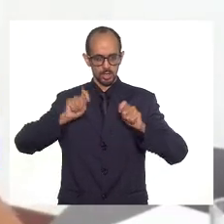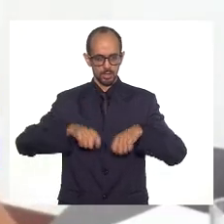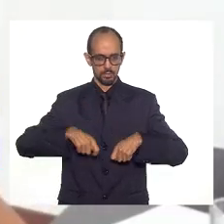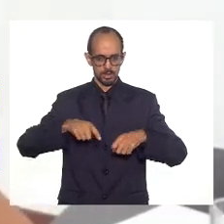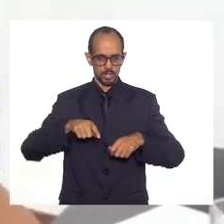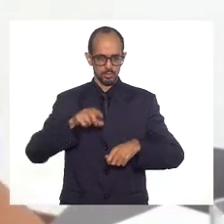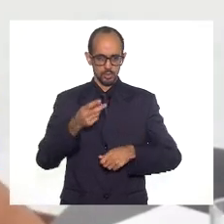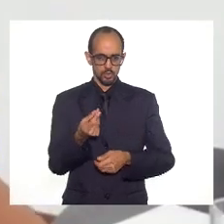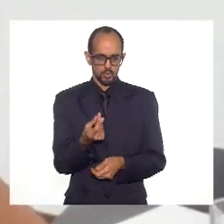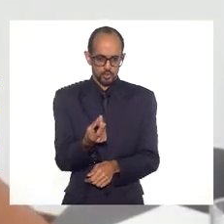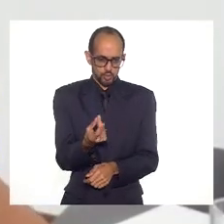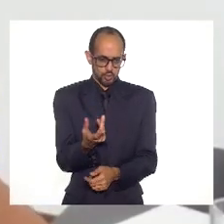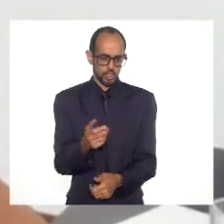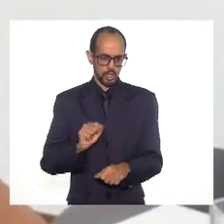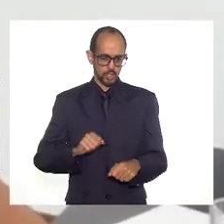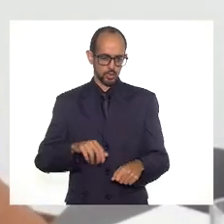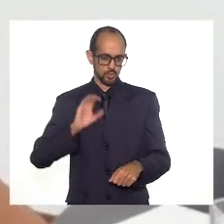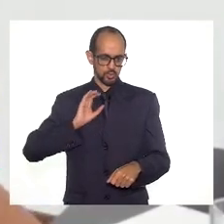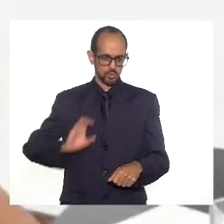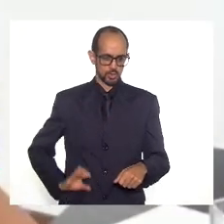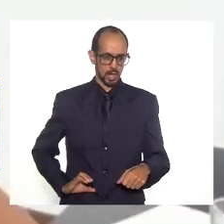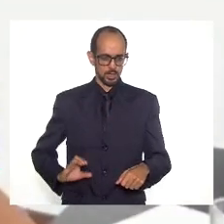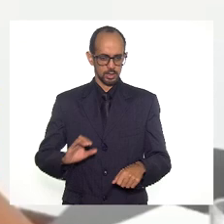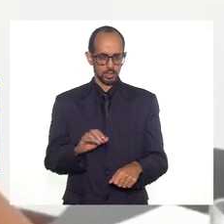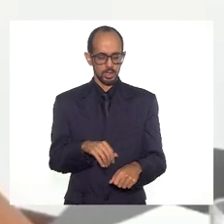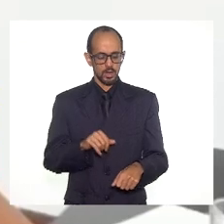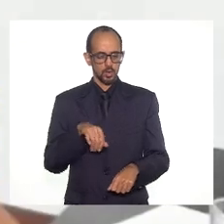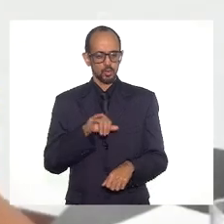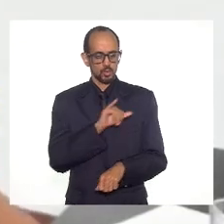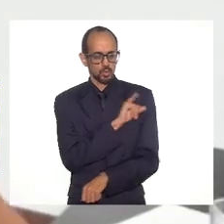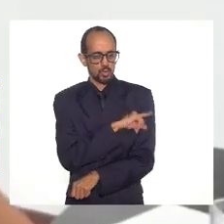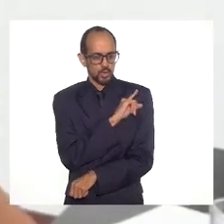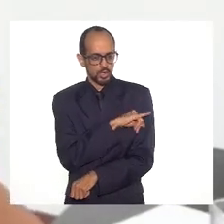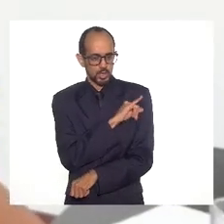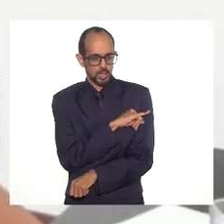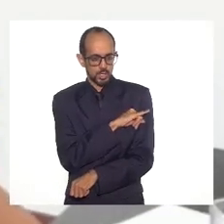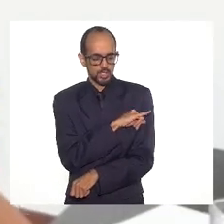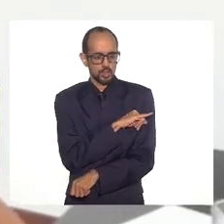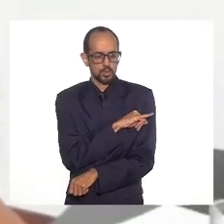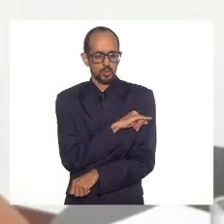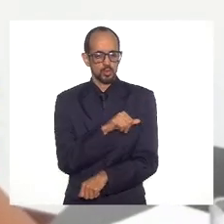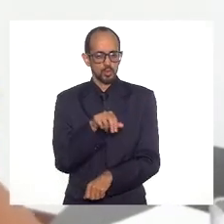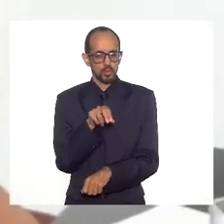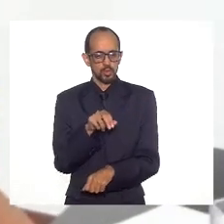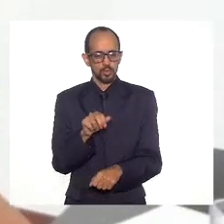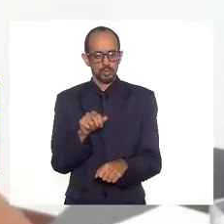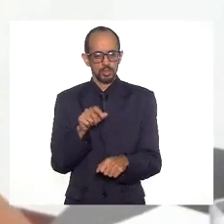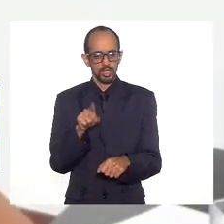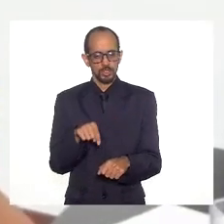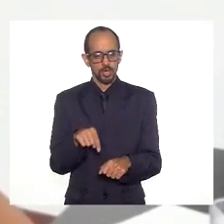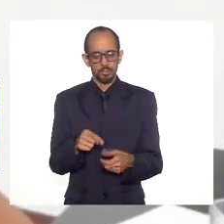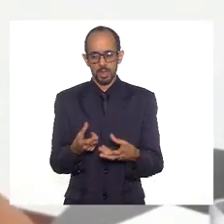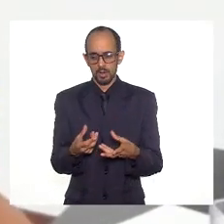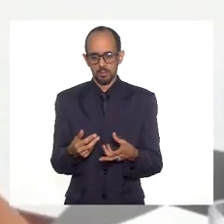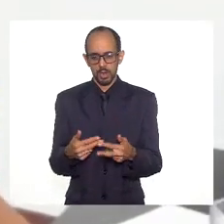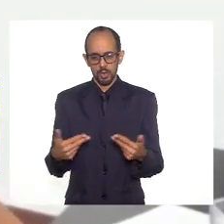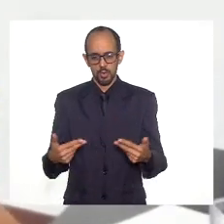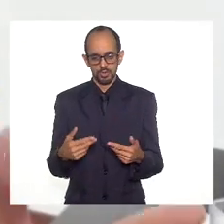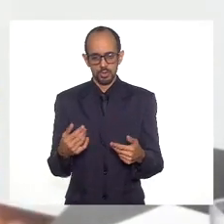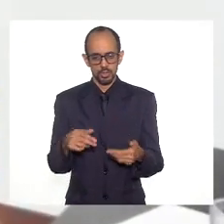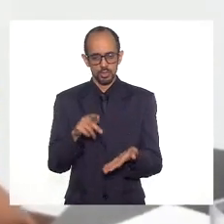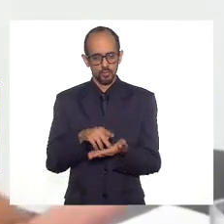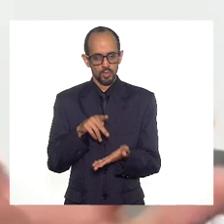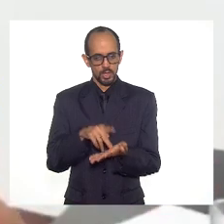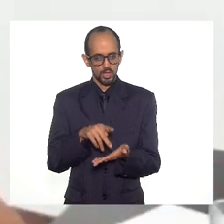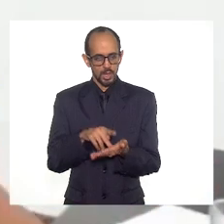que o dinheiro do cidadão fluminense ele se reverta em algo palpável, em um investimento que, de fato,